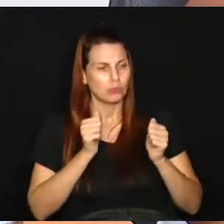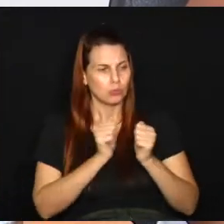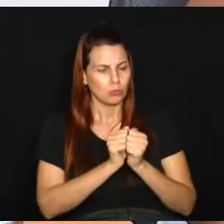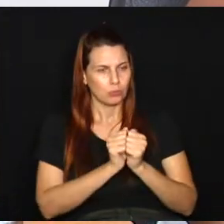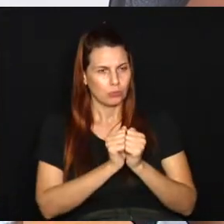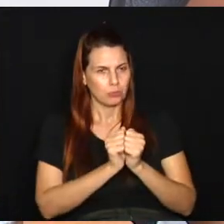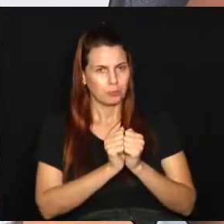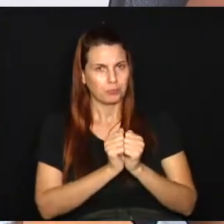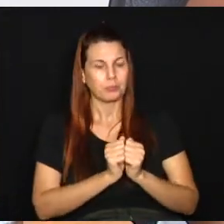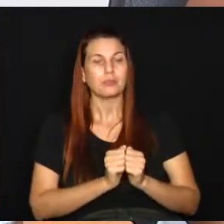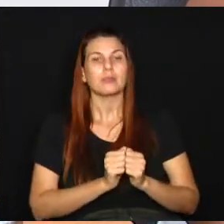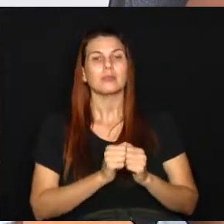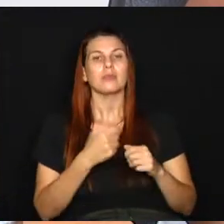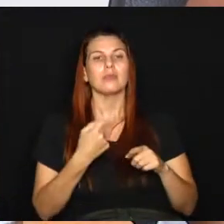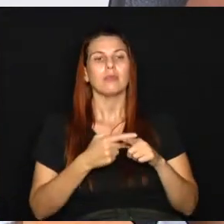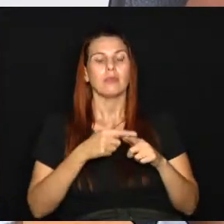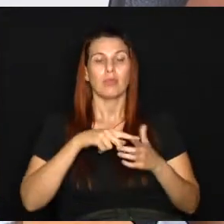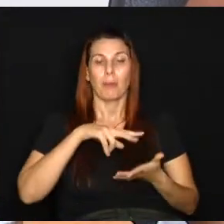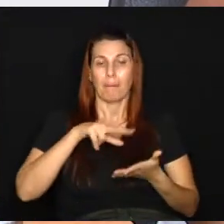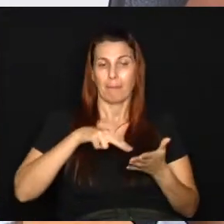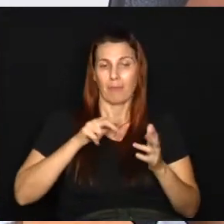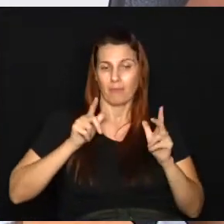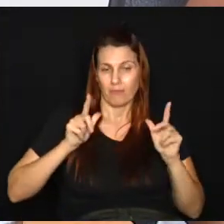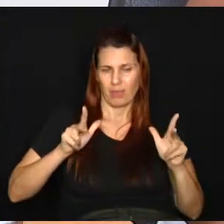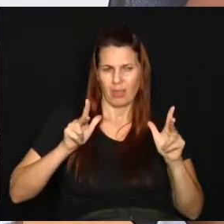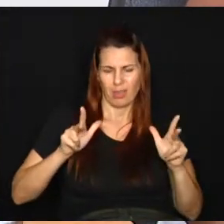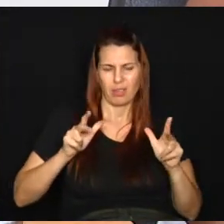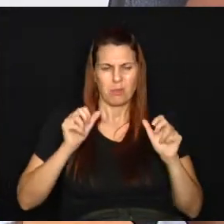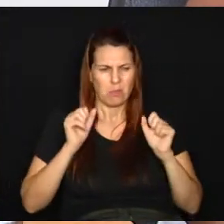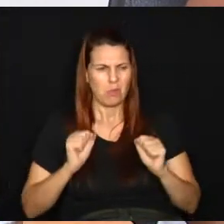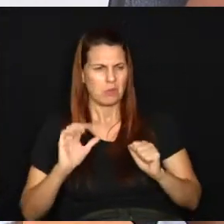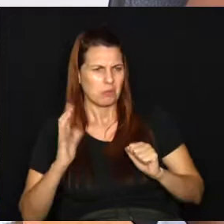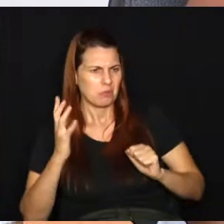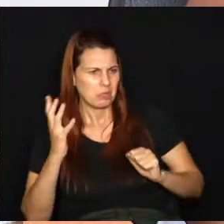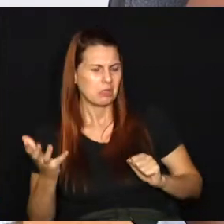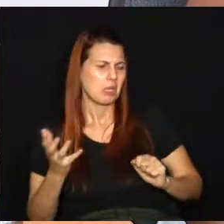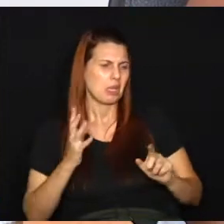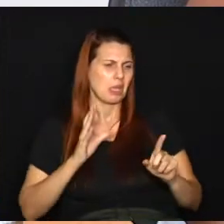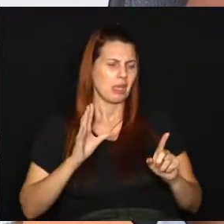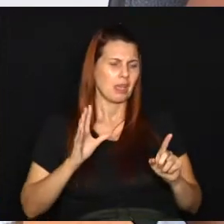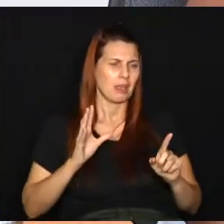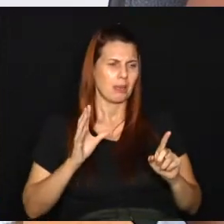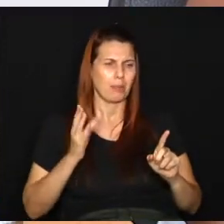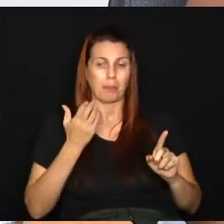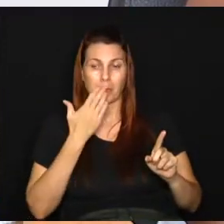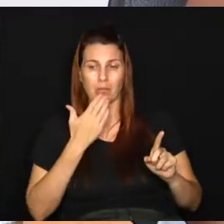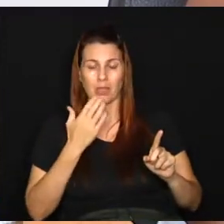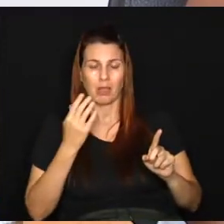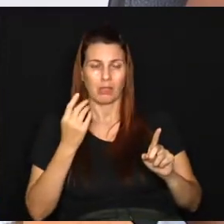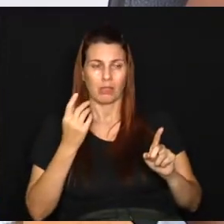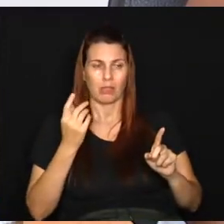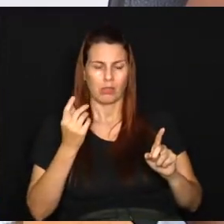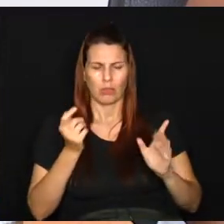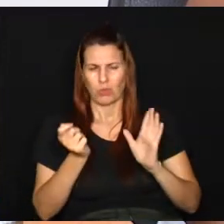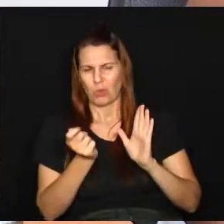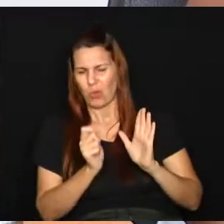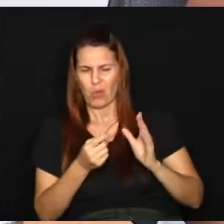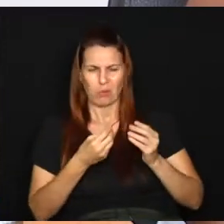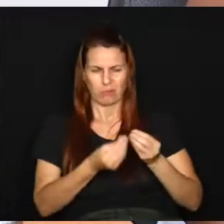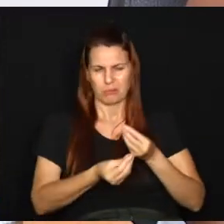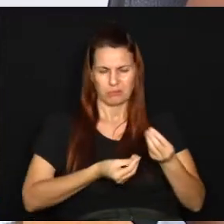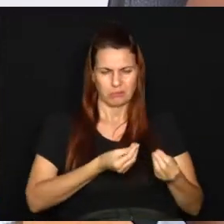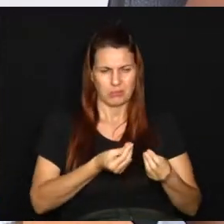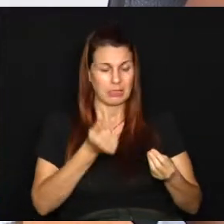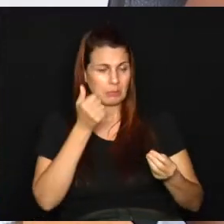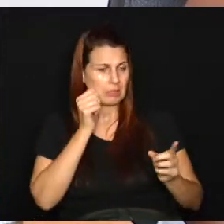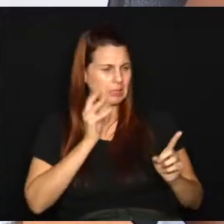Porque no baile funk eles podem ter vários assédios, né? Alguém chamar eles a oferecer droga, as meninas podem ser assediadas. E